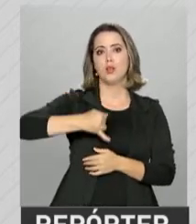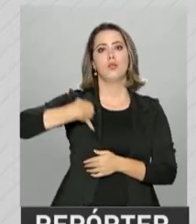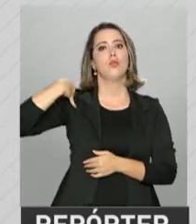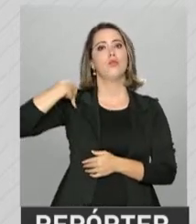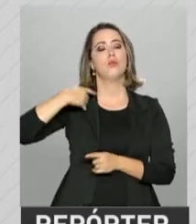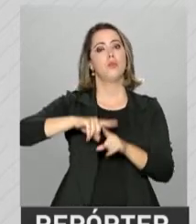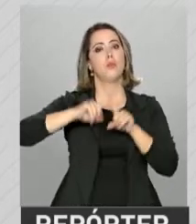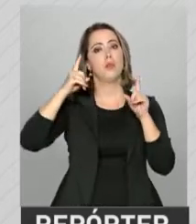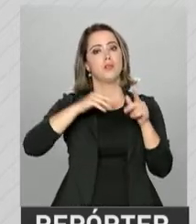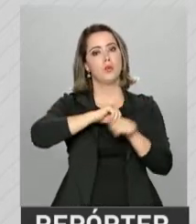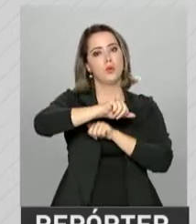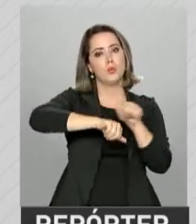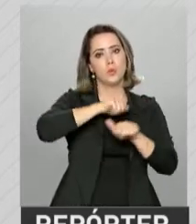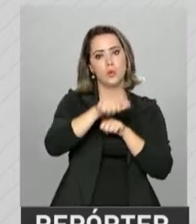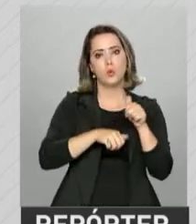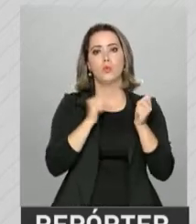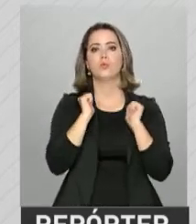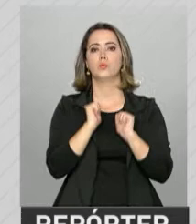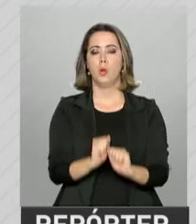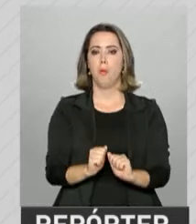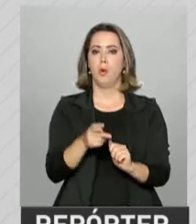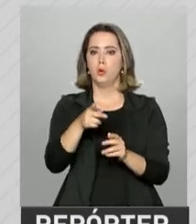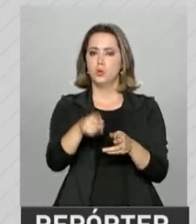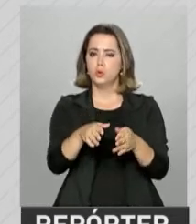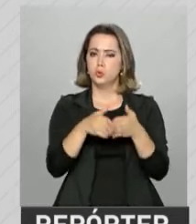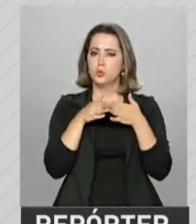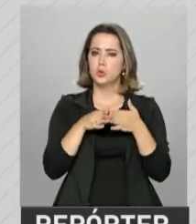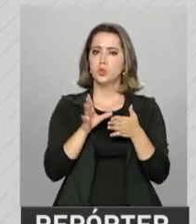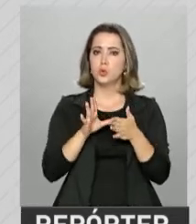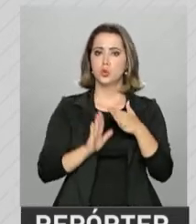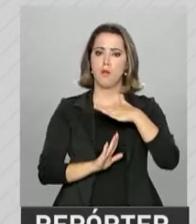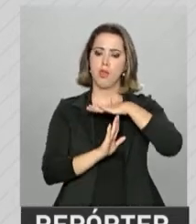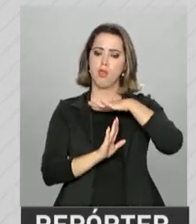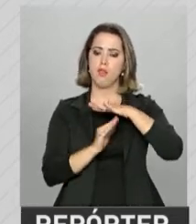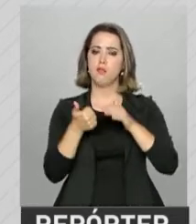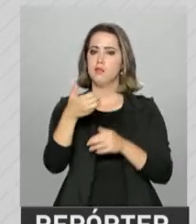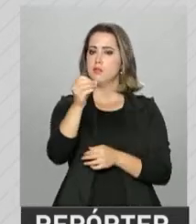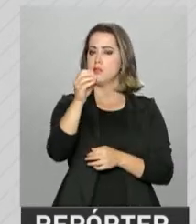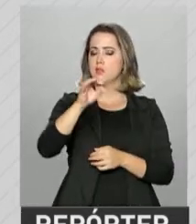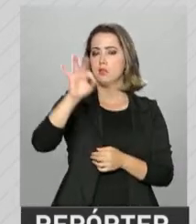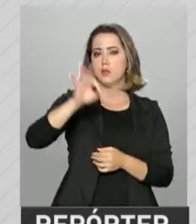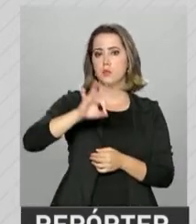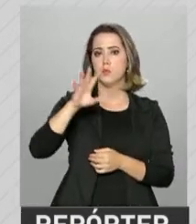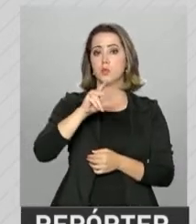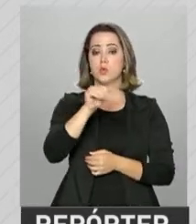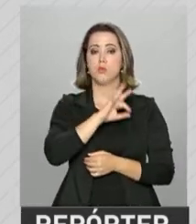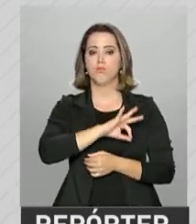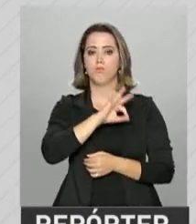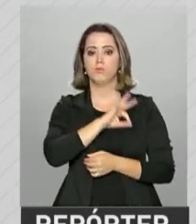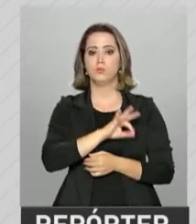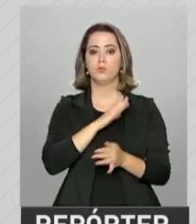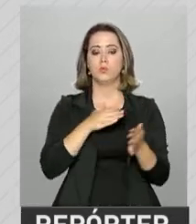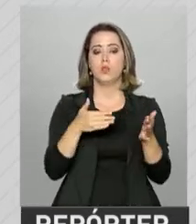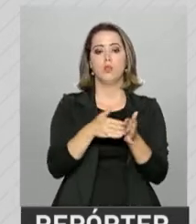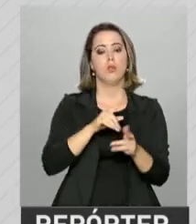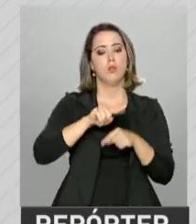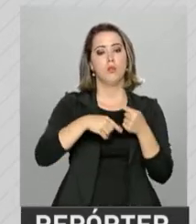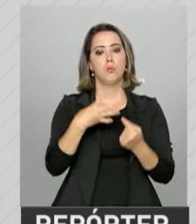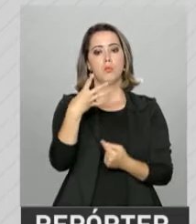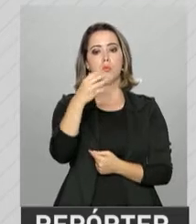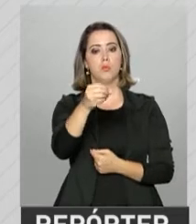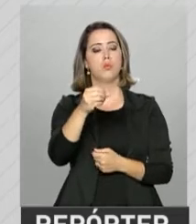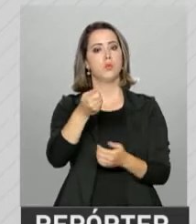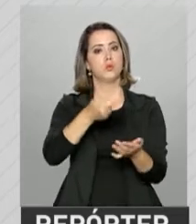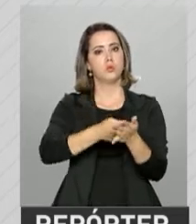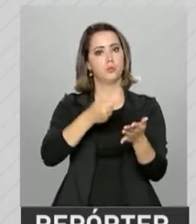anos com as mudanças a pessoa pode se aposentar com 100% da média salarial ao final de 40 anos